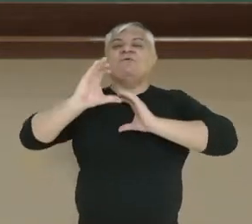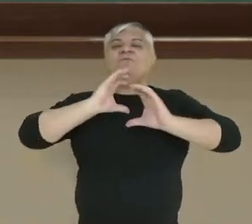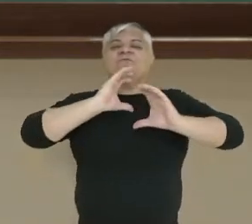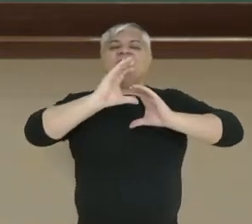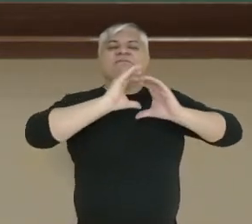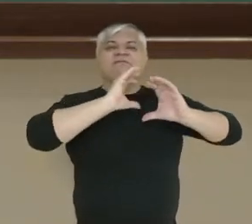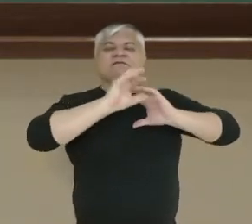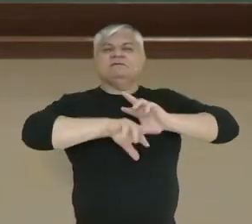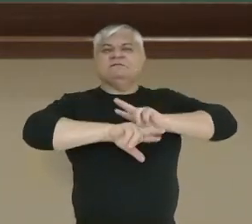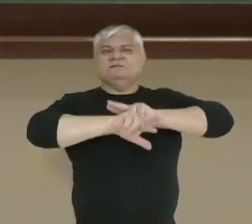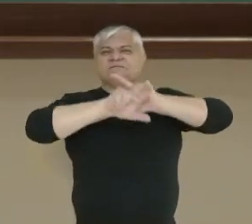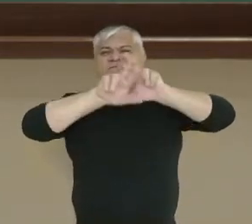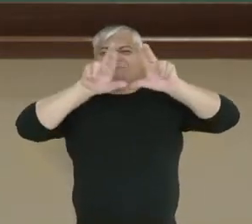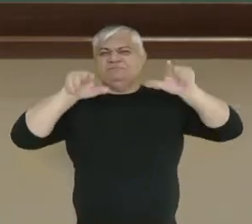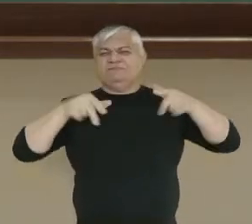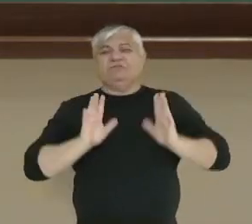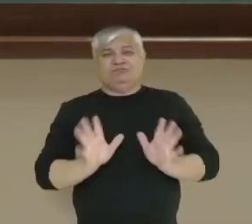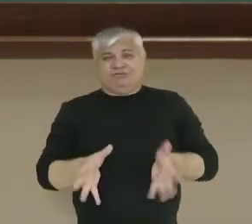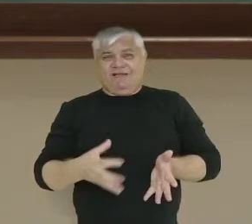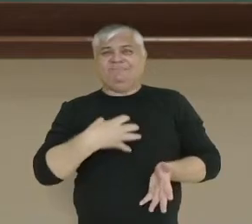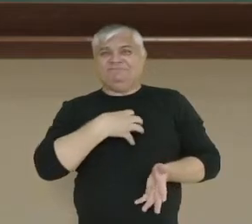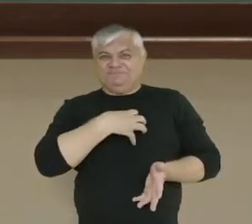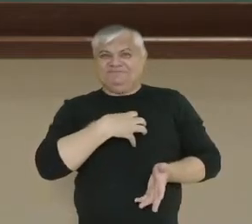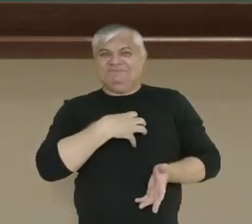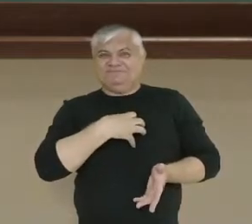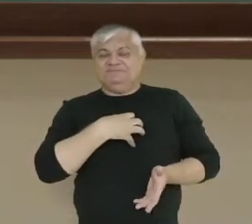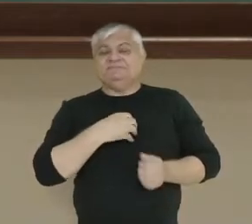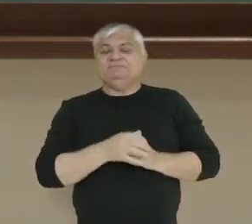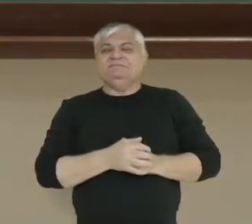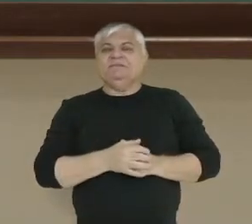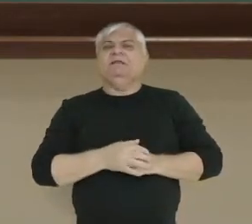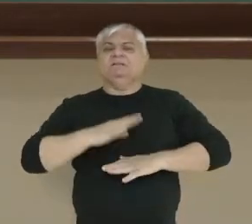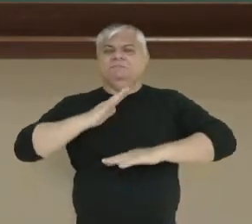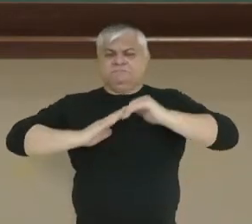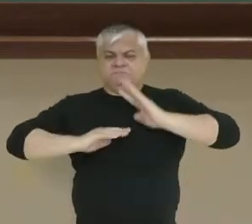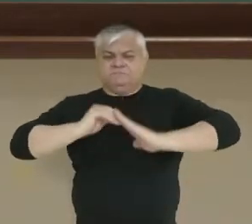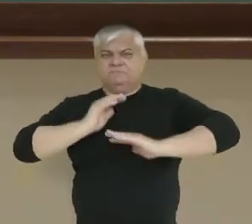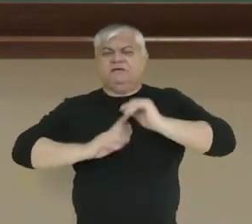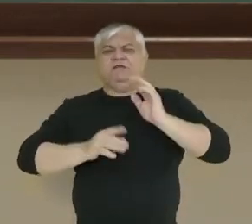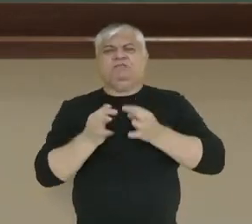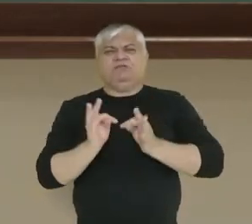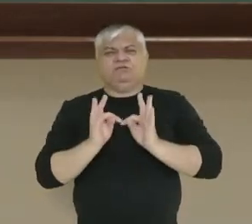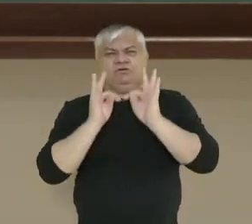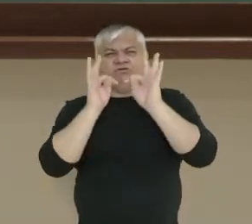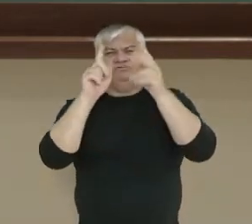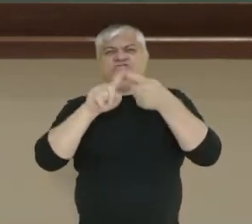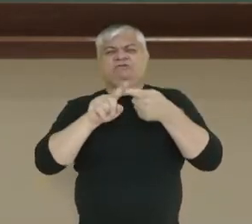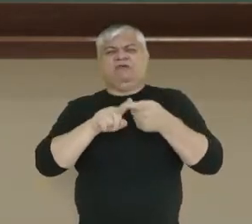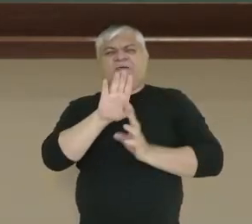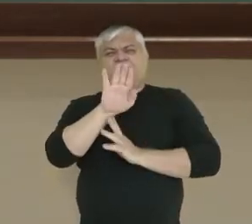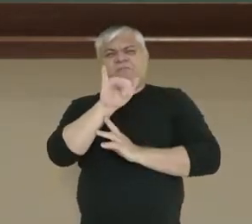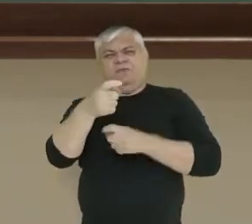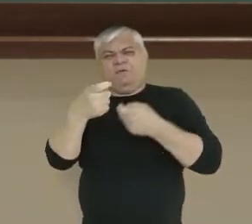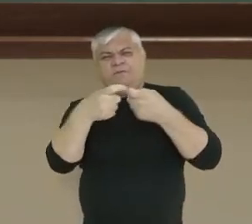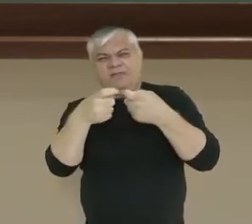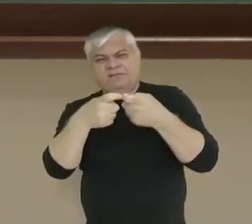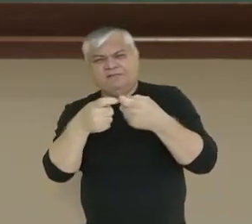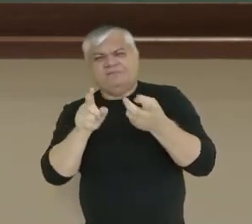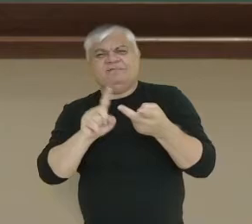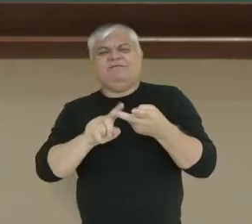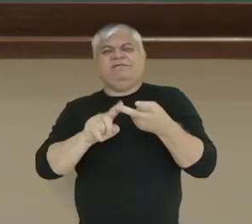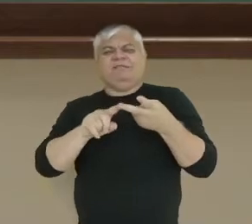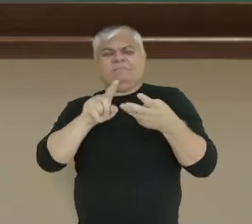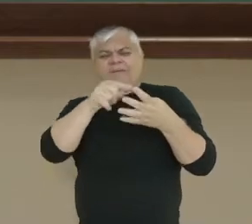ser diversos, a gente já vive isso, onde a nanotecnologia, a biomedicina, ela vai estar presente na